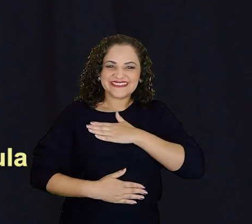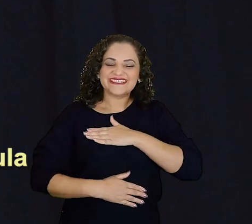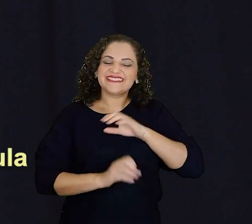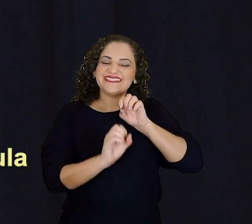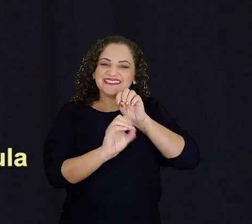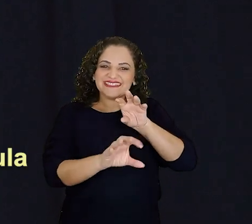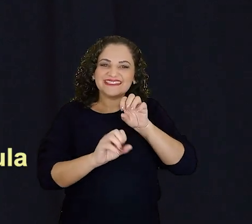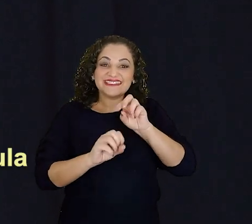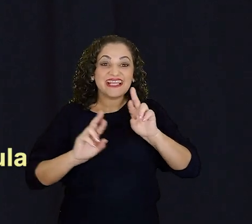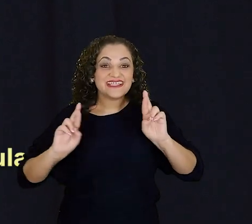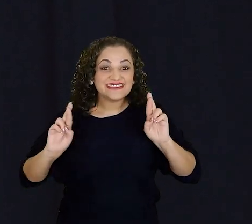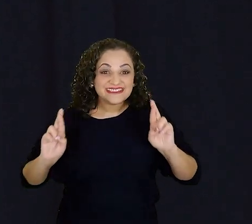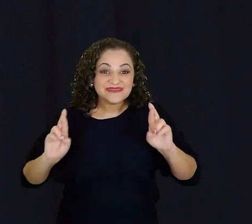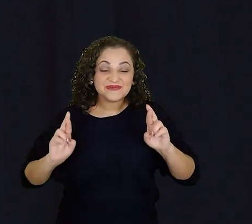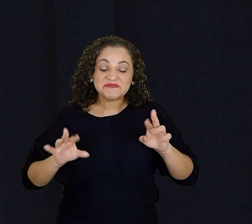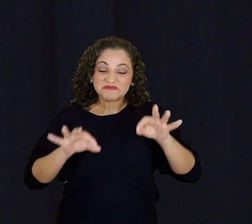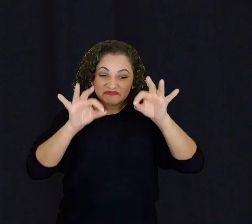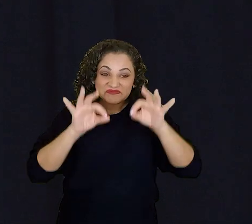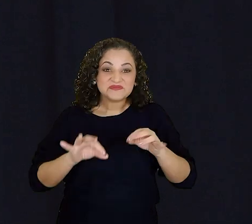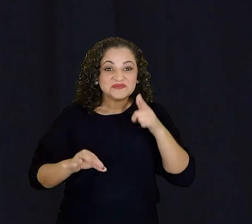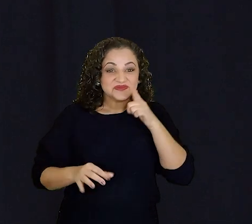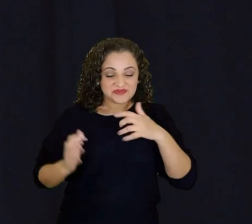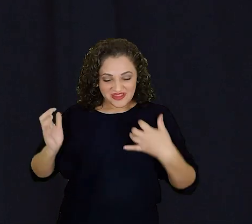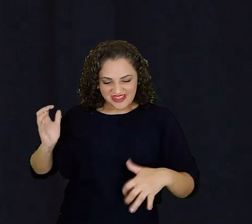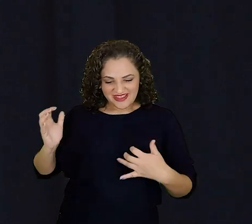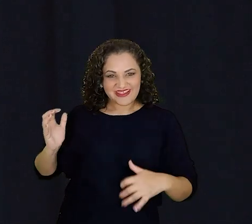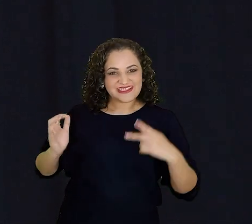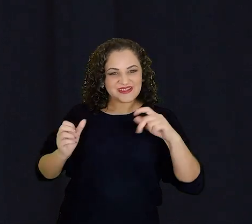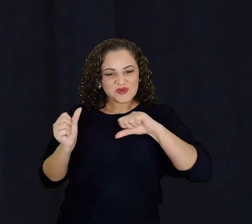tenha gostado dessa aula e espero que tenha dado